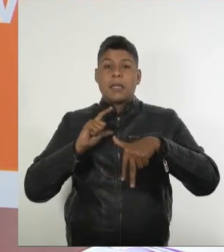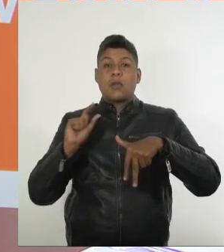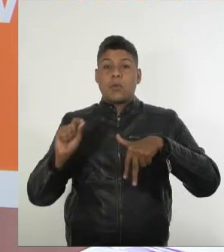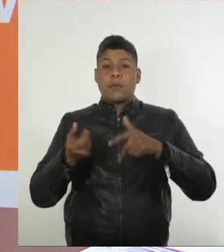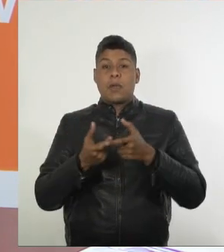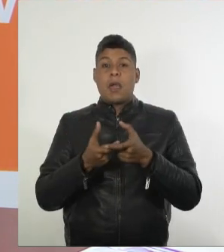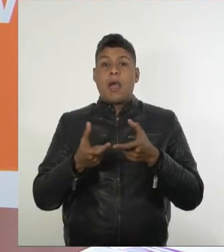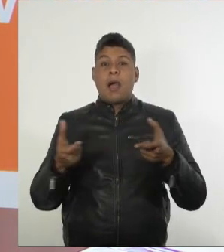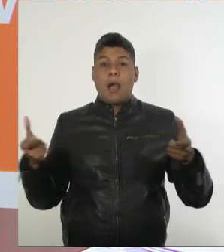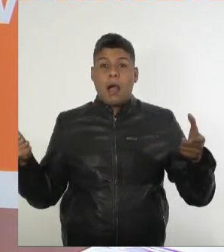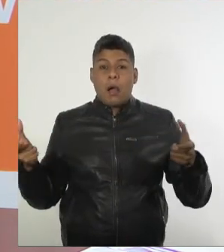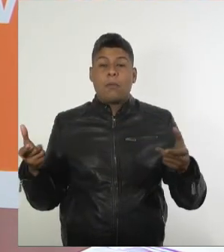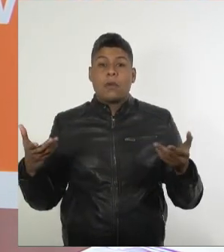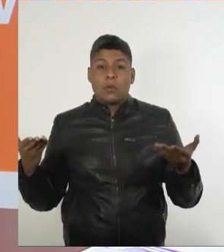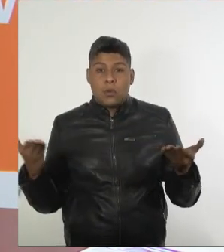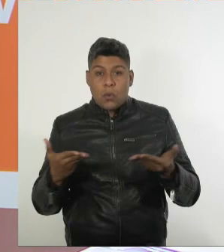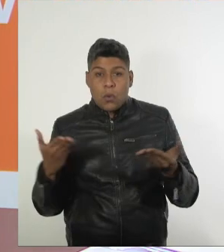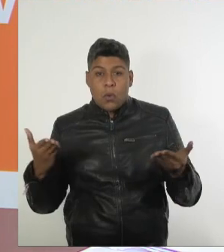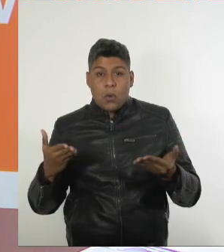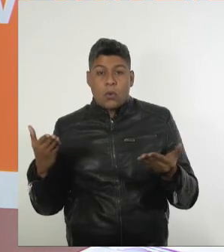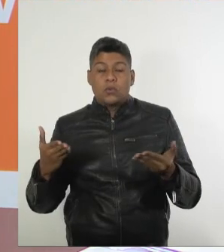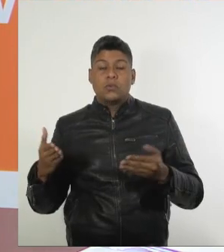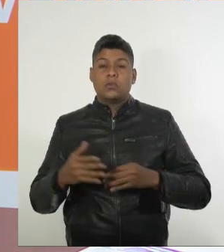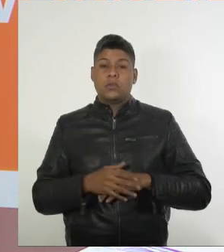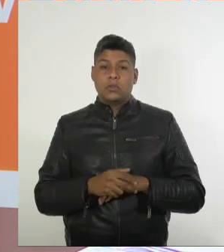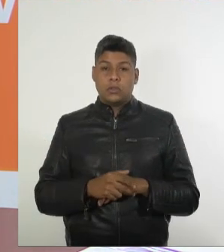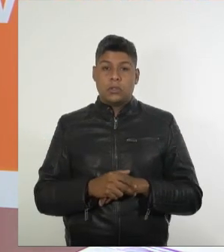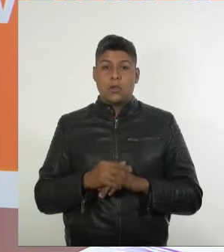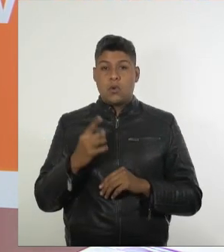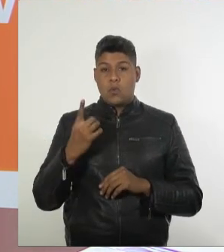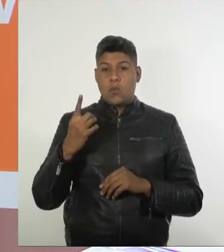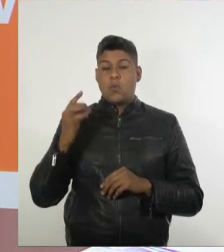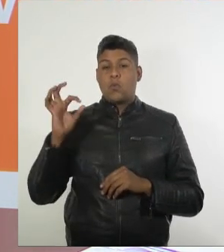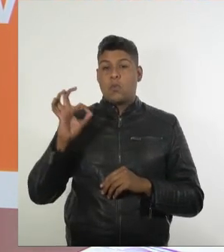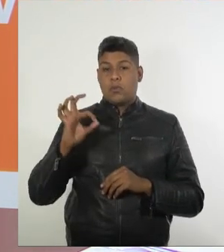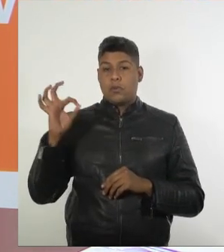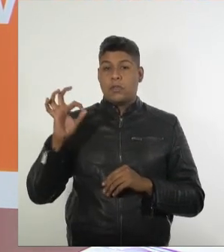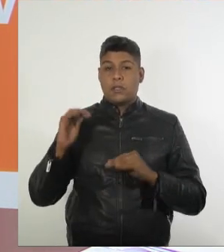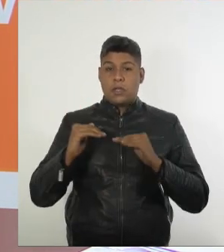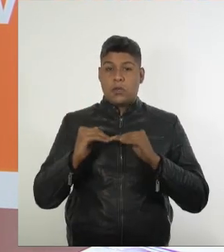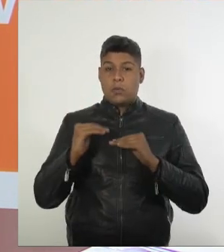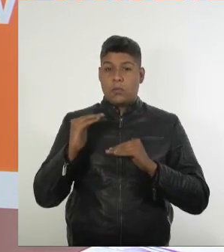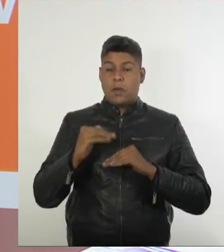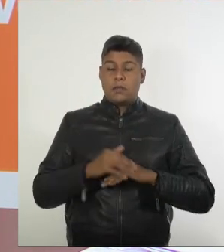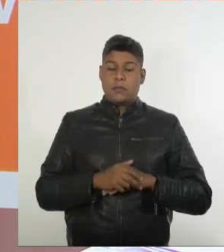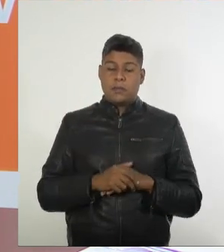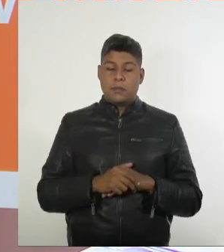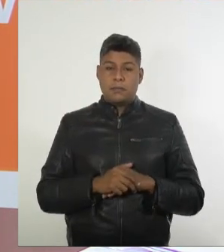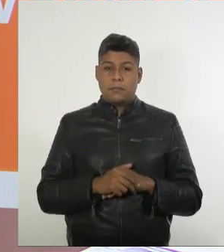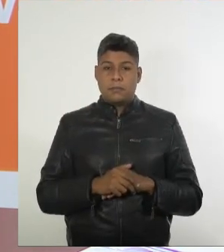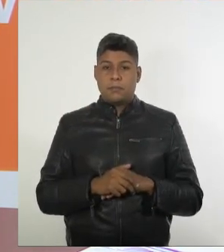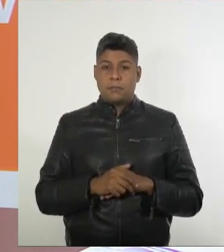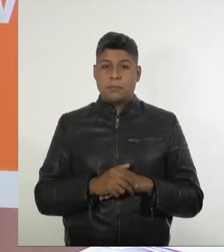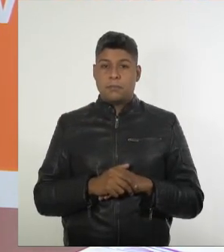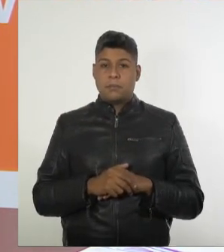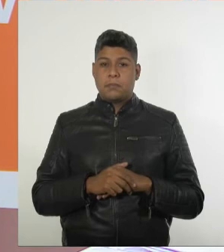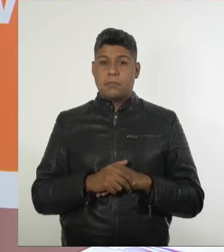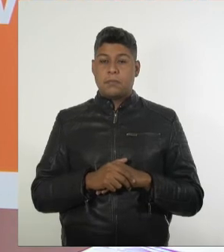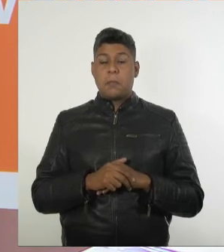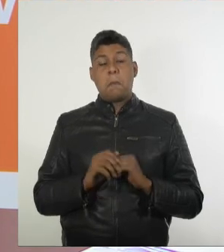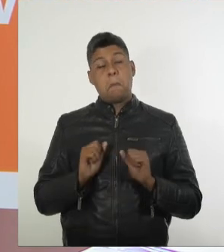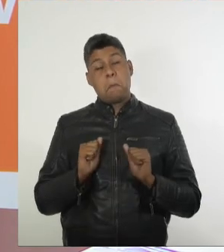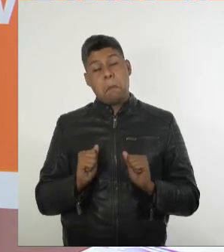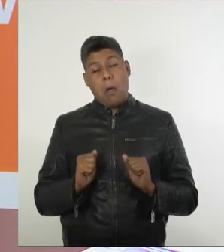esse aumento que hoje ultrapassa o 1%. Nós podemos, evidentemente,